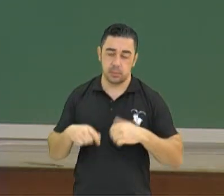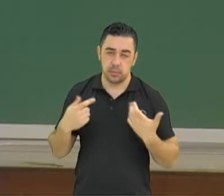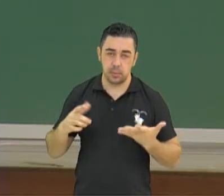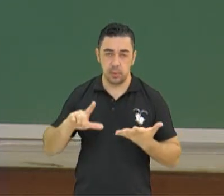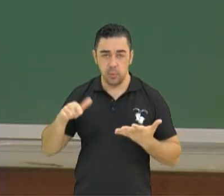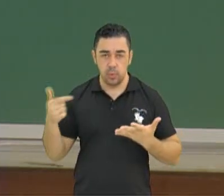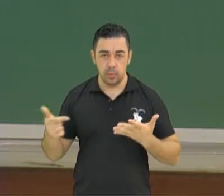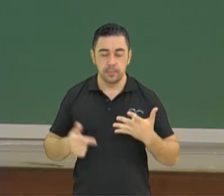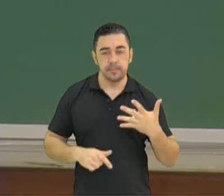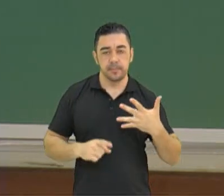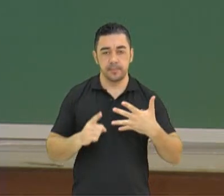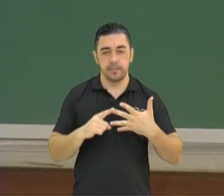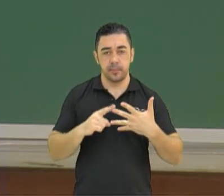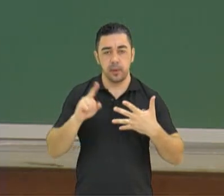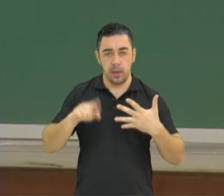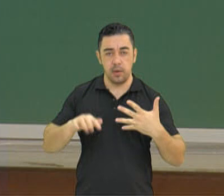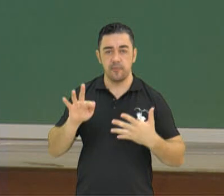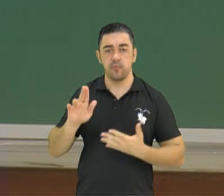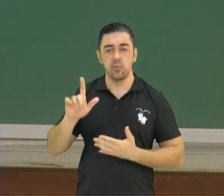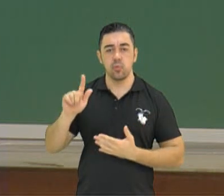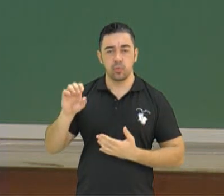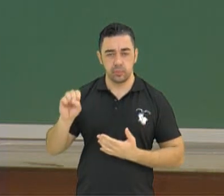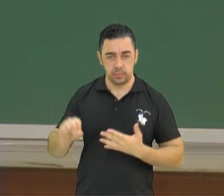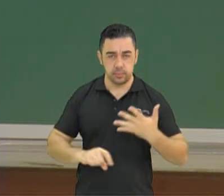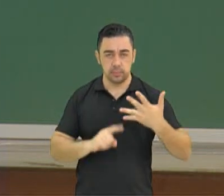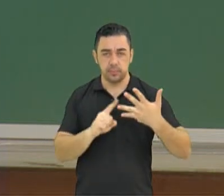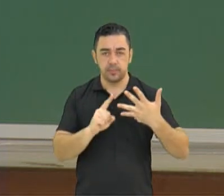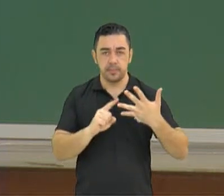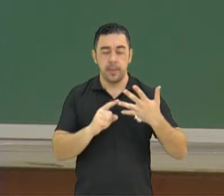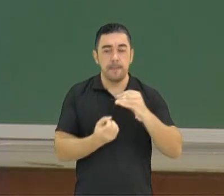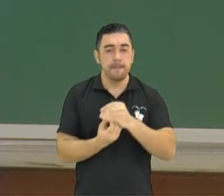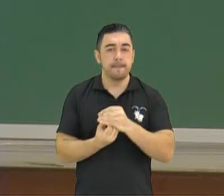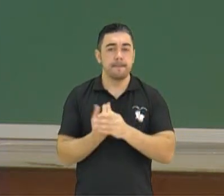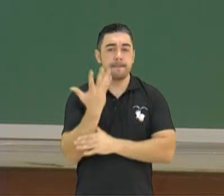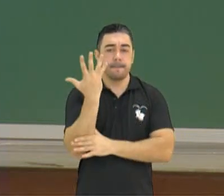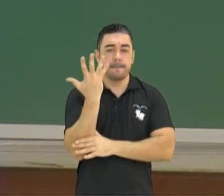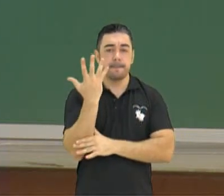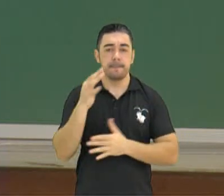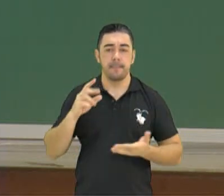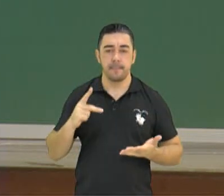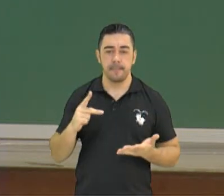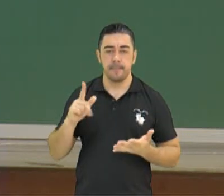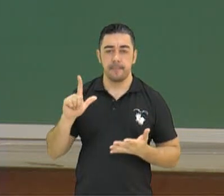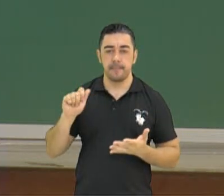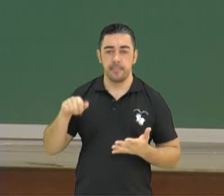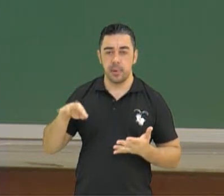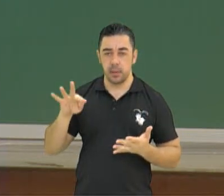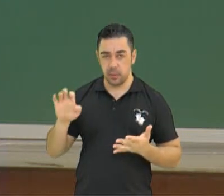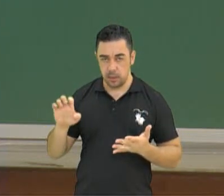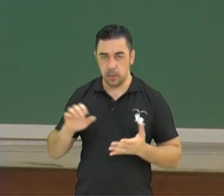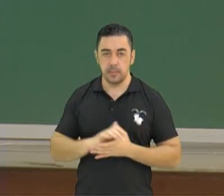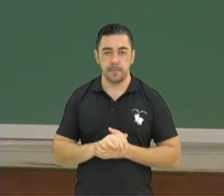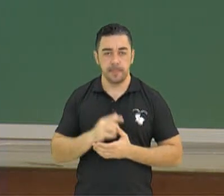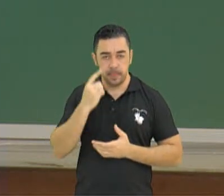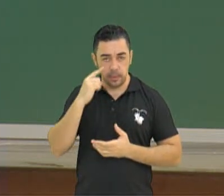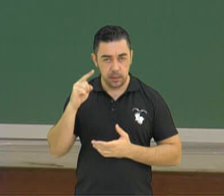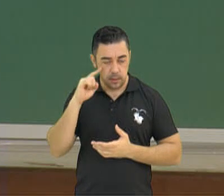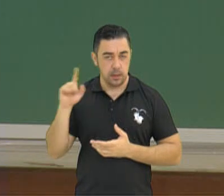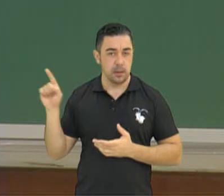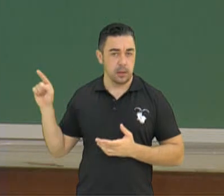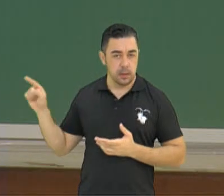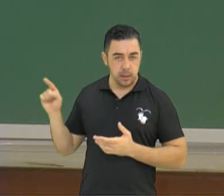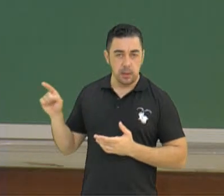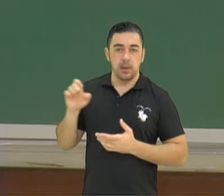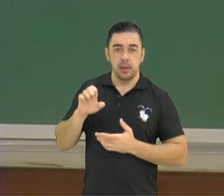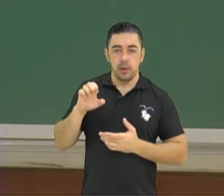outro ser, né? E são os fungos. Reino plante, que você acabou de ver com a professora Carol. Eucarióticos, pluricelulares, a